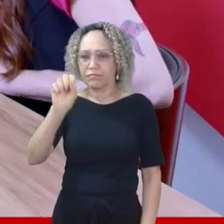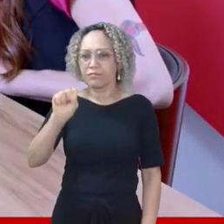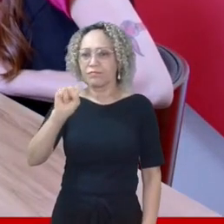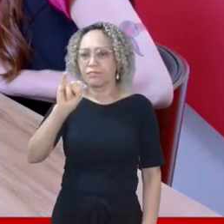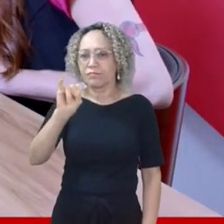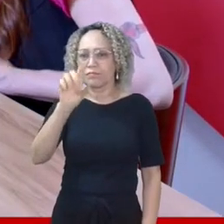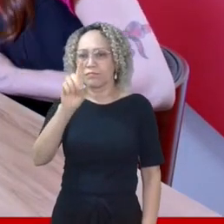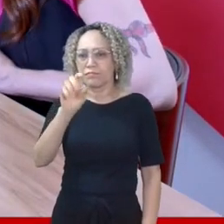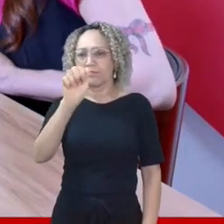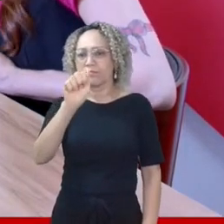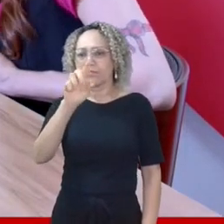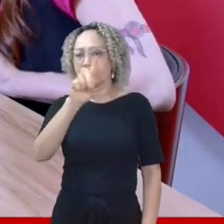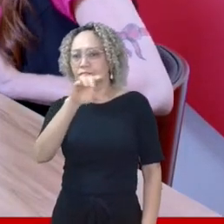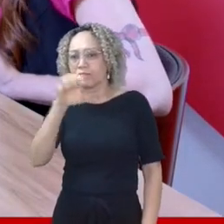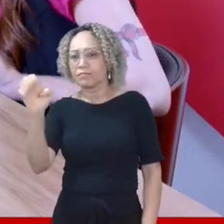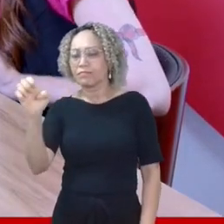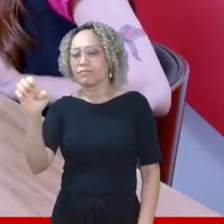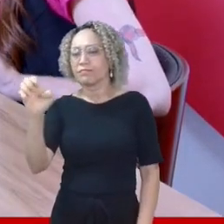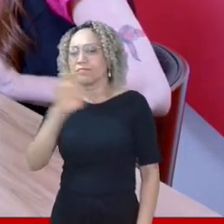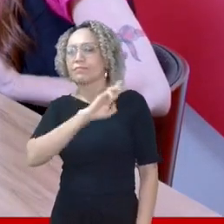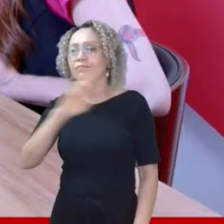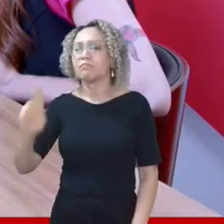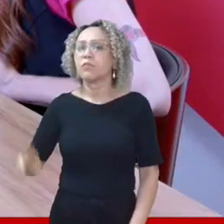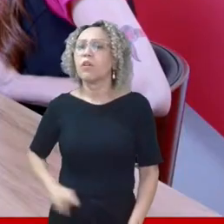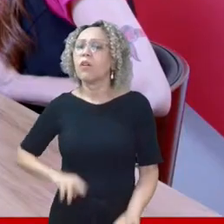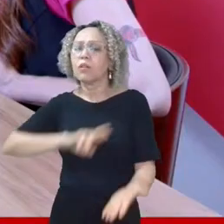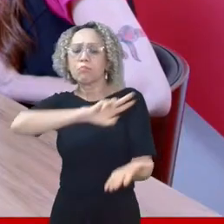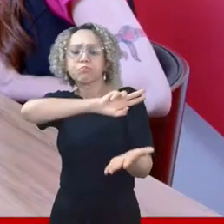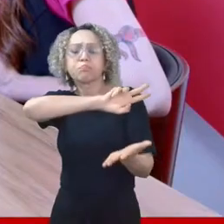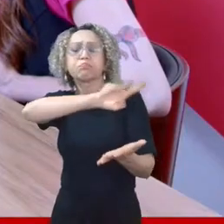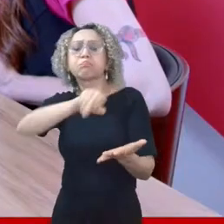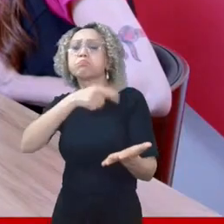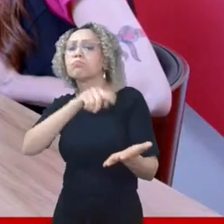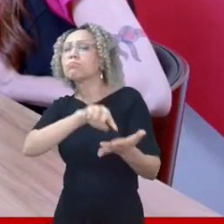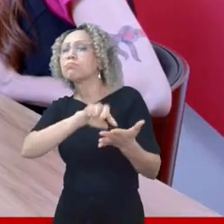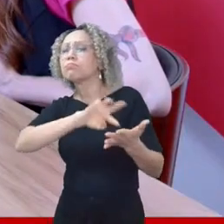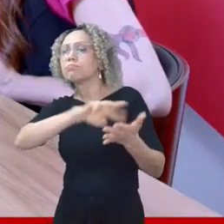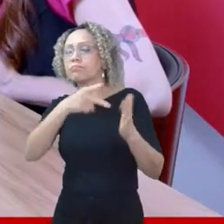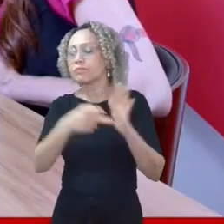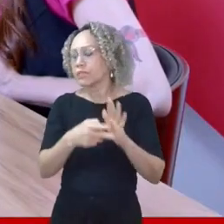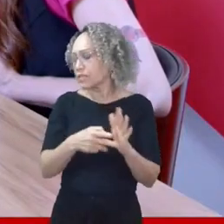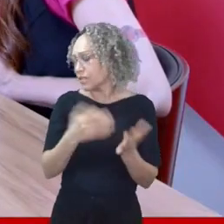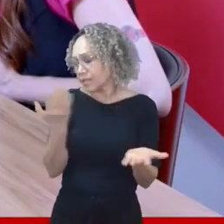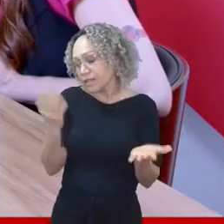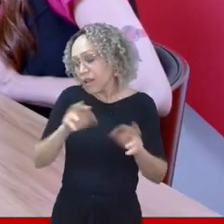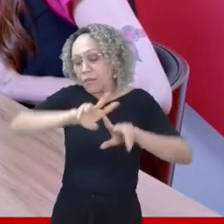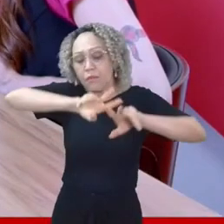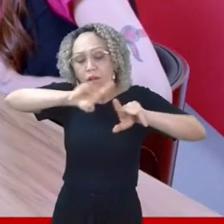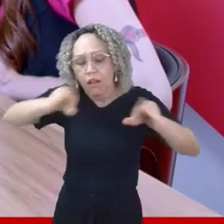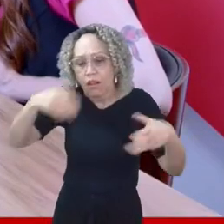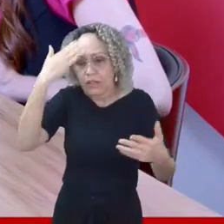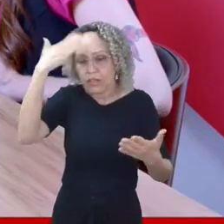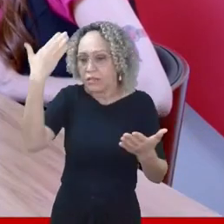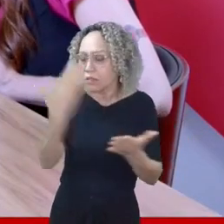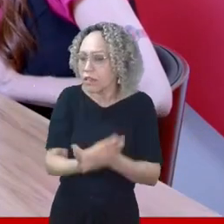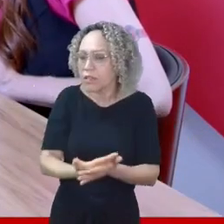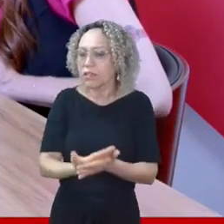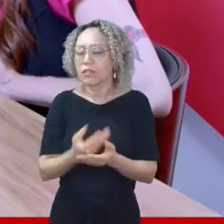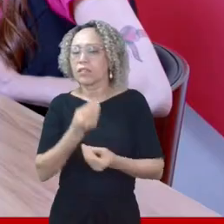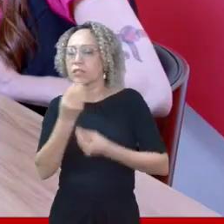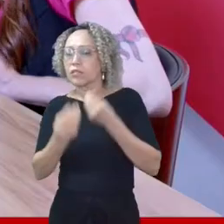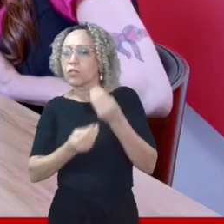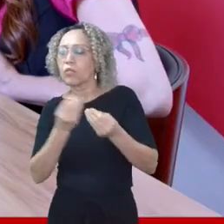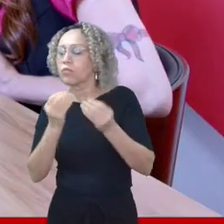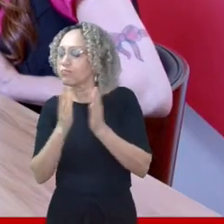religiosa? Cara, a diversidade religiosa, ela é a pluralidade das crenças, dos cultos, é a pluralidade religiosa